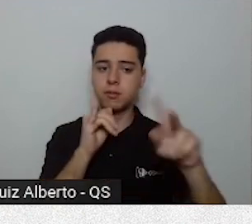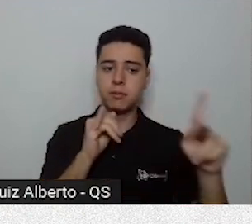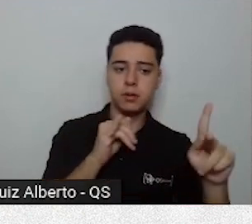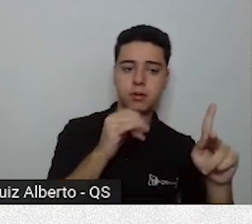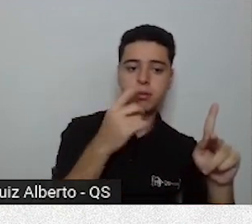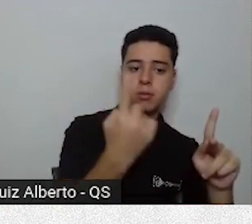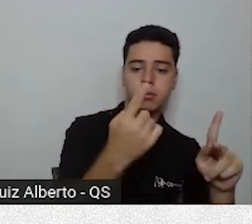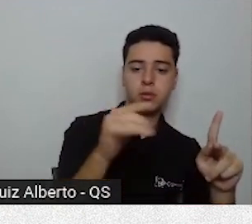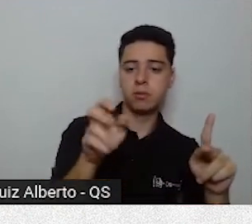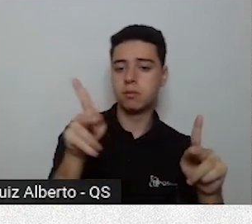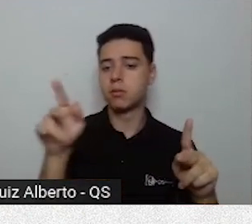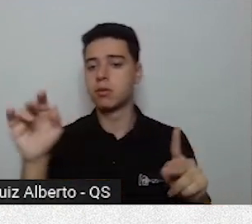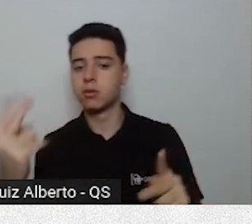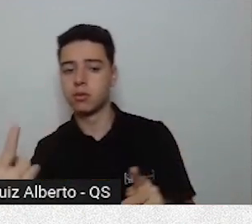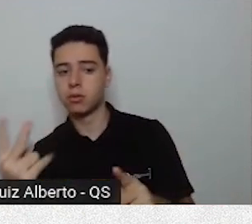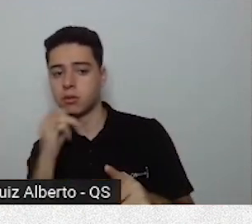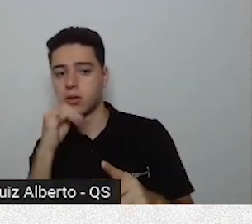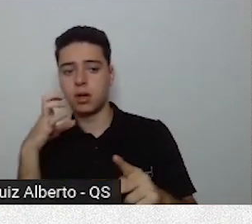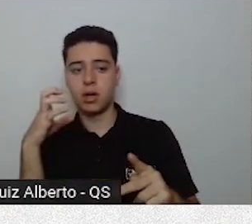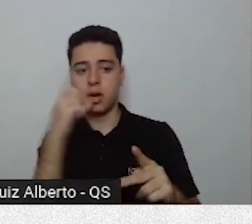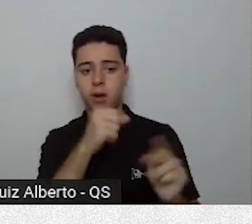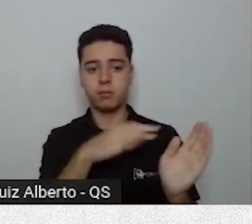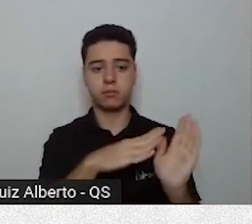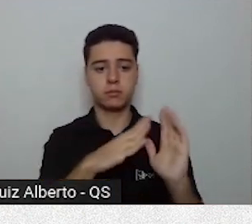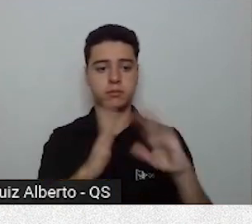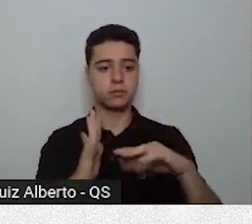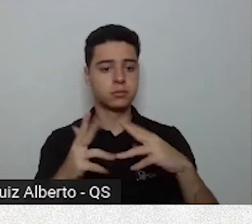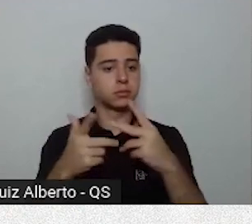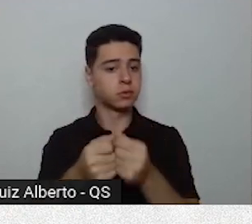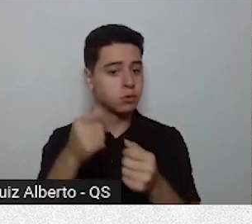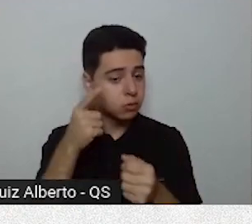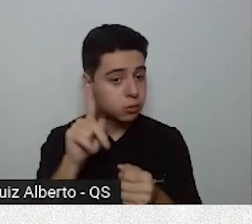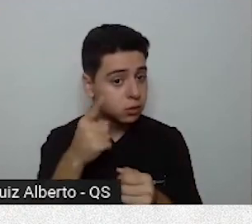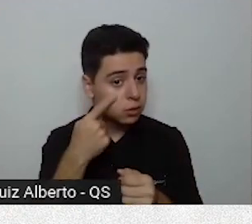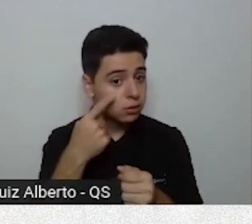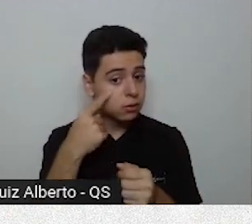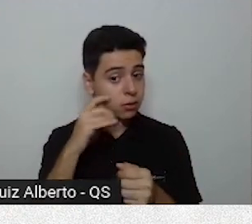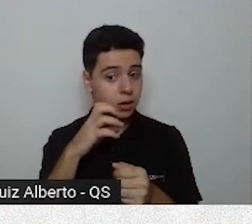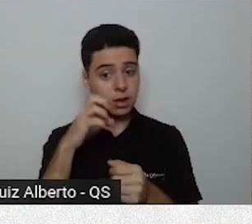dele de modo acelerado para vocês poderem ver também só o processo